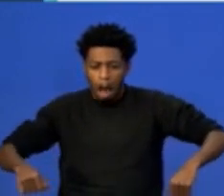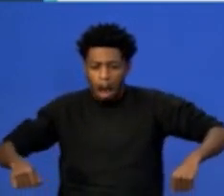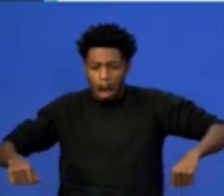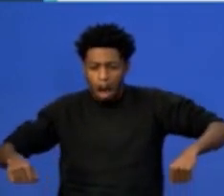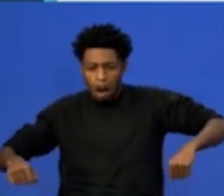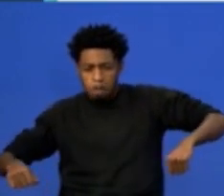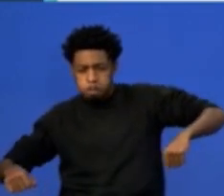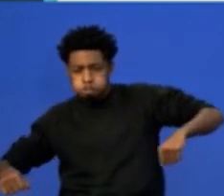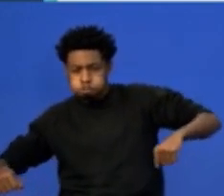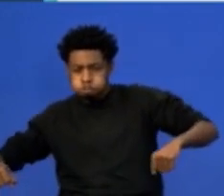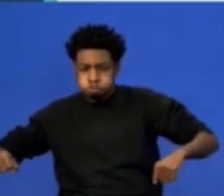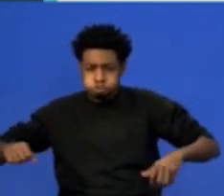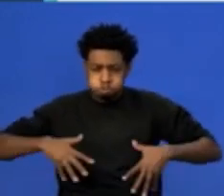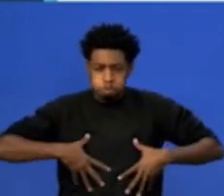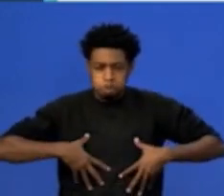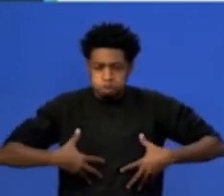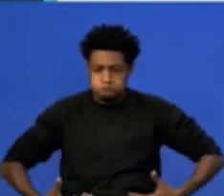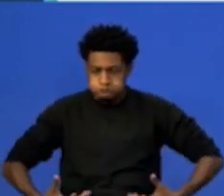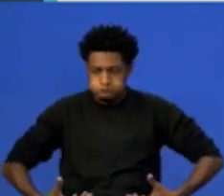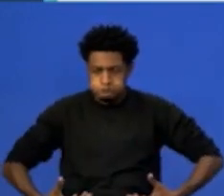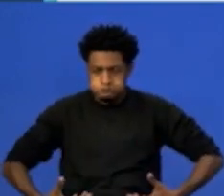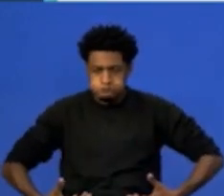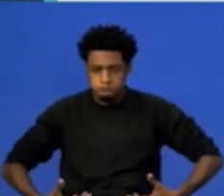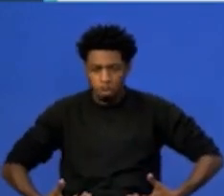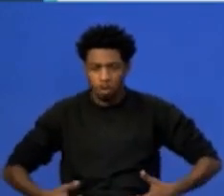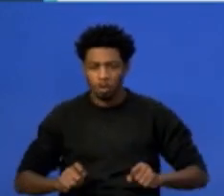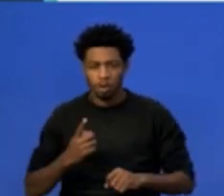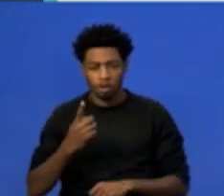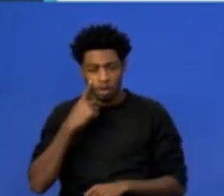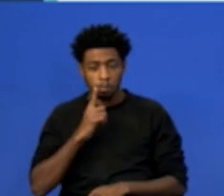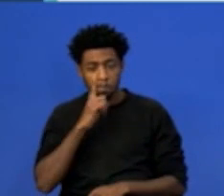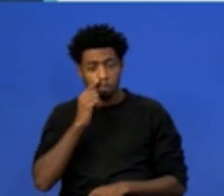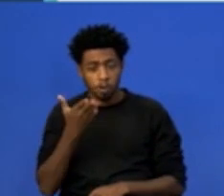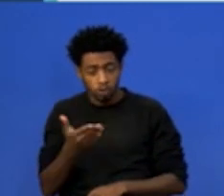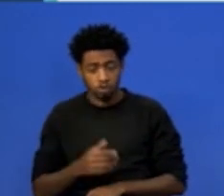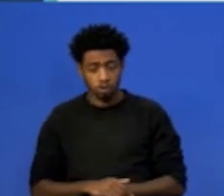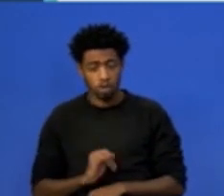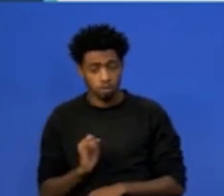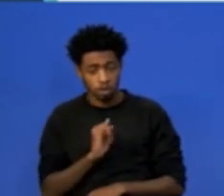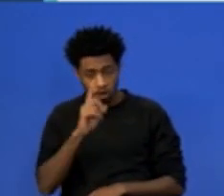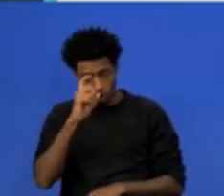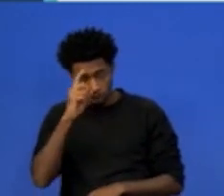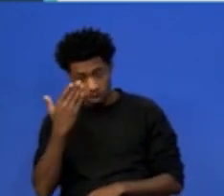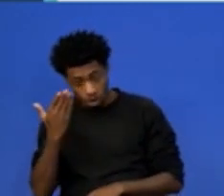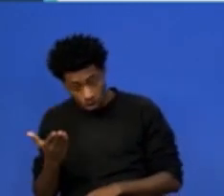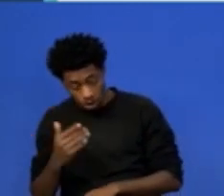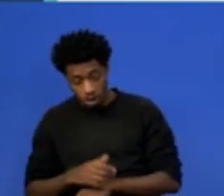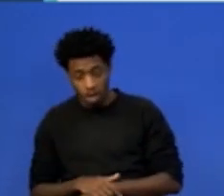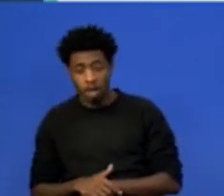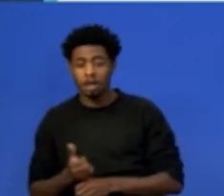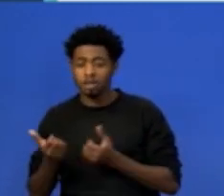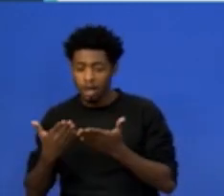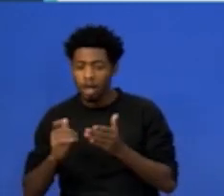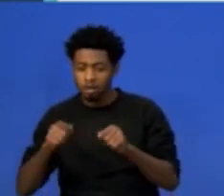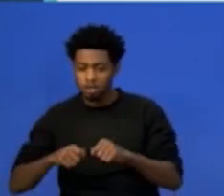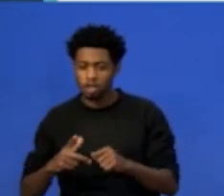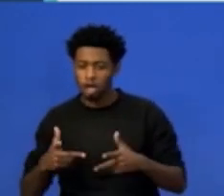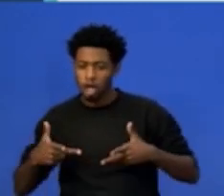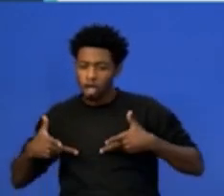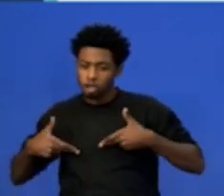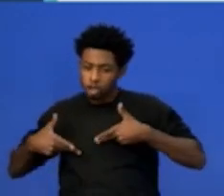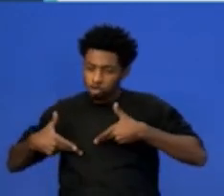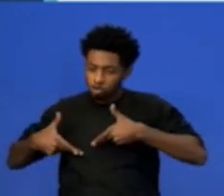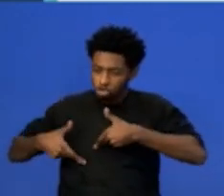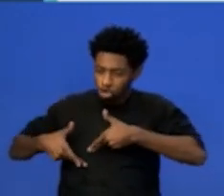dele está debilitada. Então, é necessário que o plano de saúde ofereça para ele, sim, essa